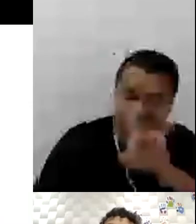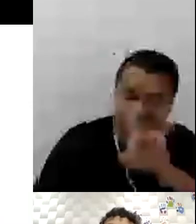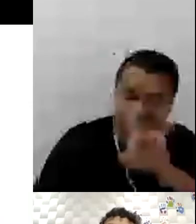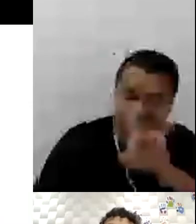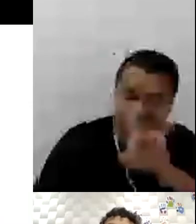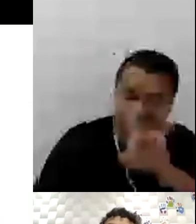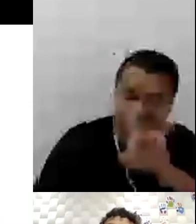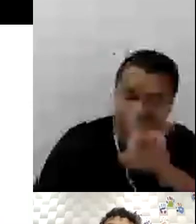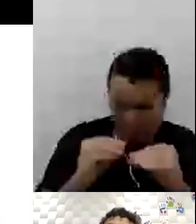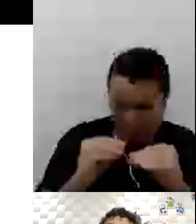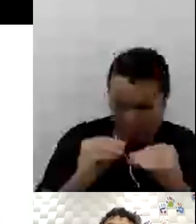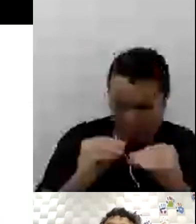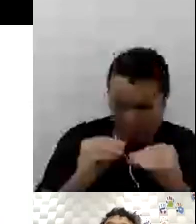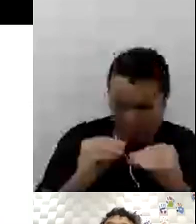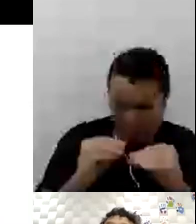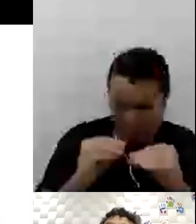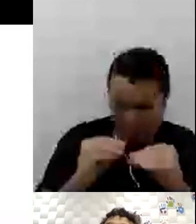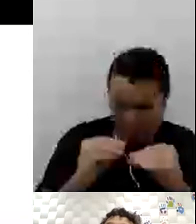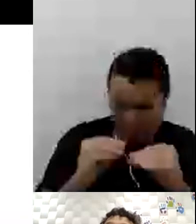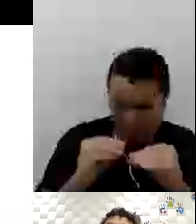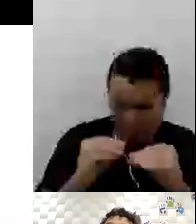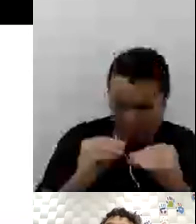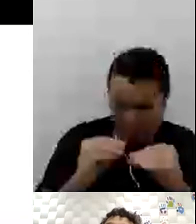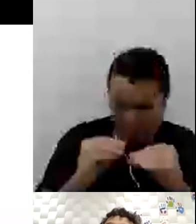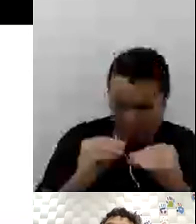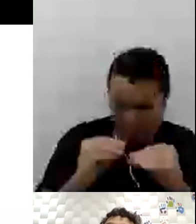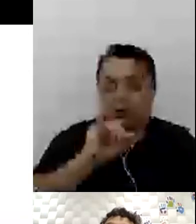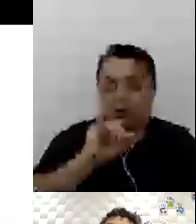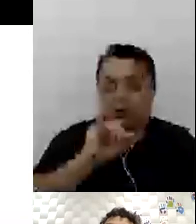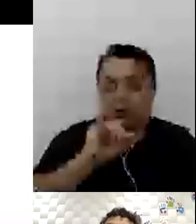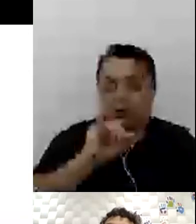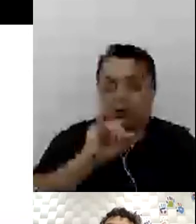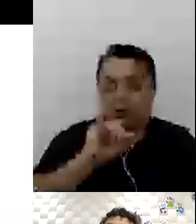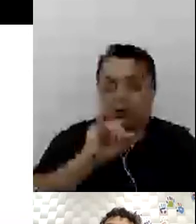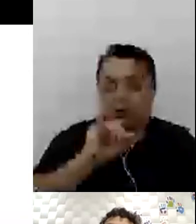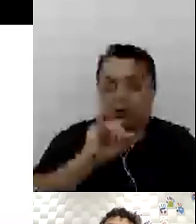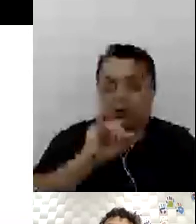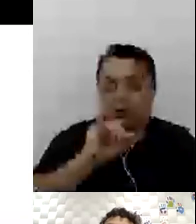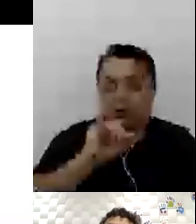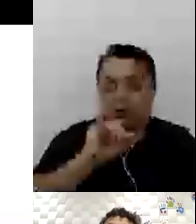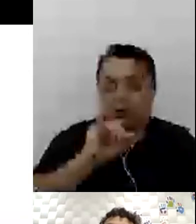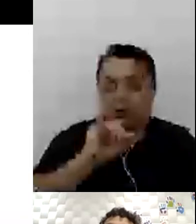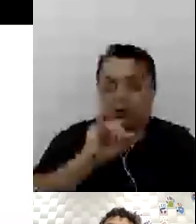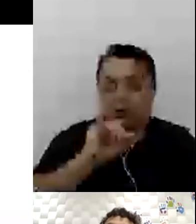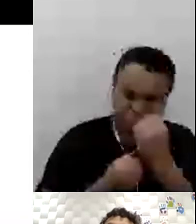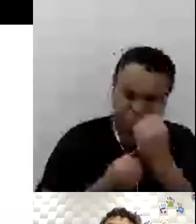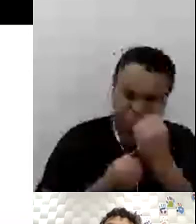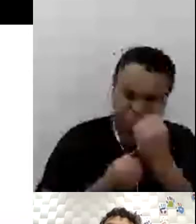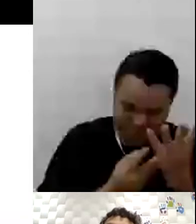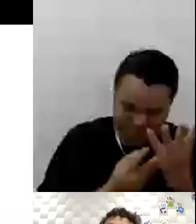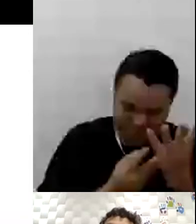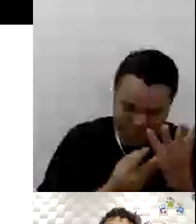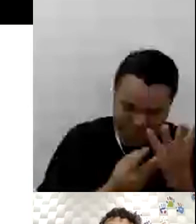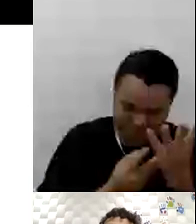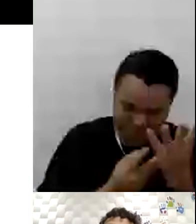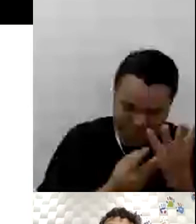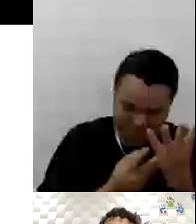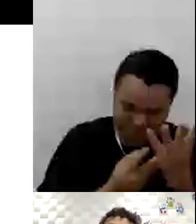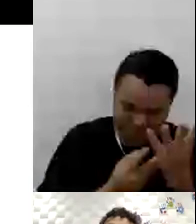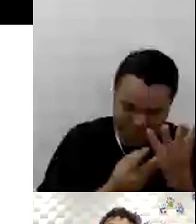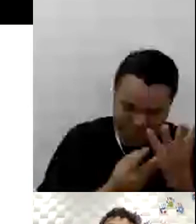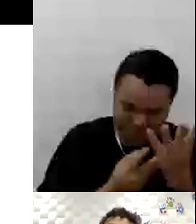eu coloquei no início lá, a informação é um insumo, a indústria 4.0, dados e informações são insumos que vão ser